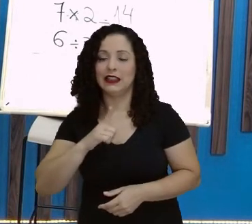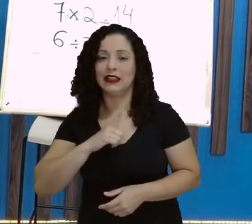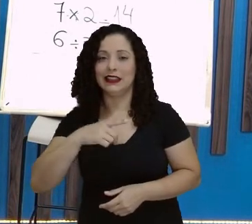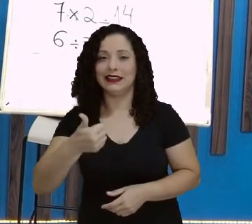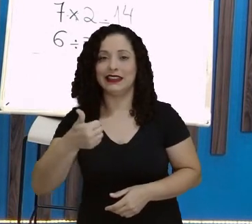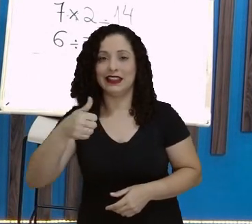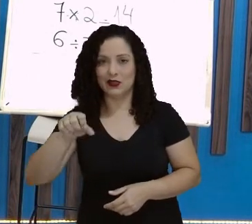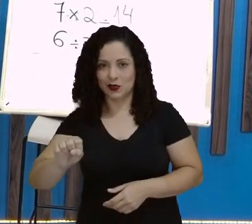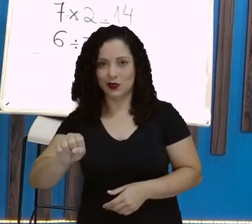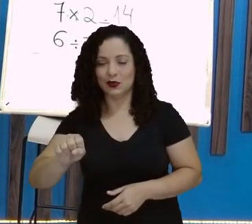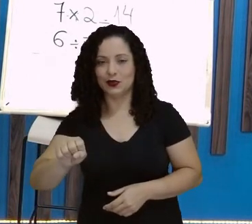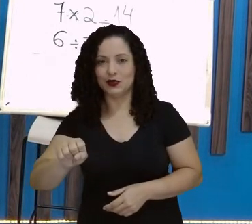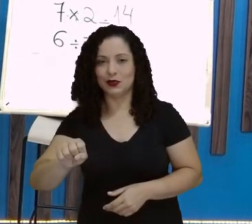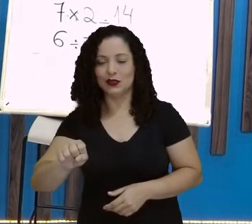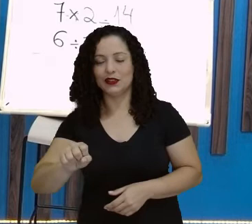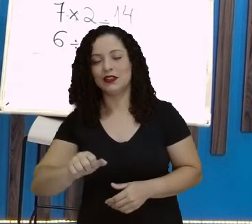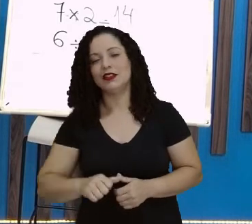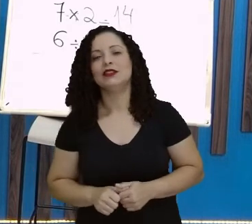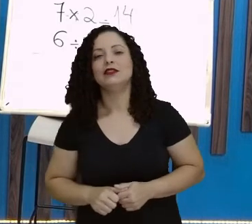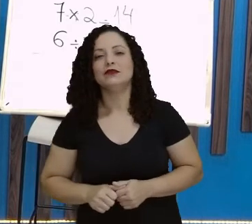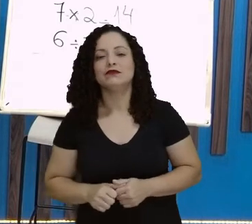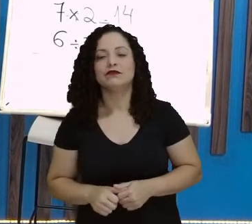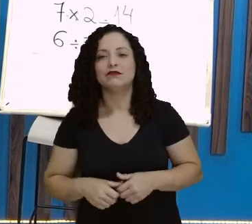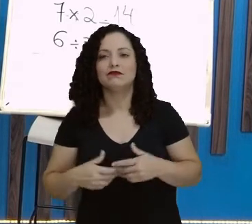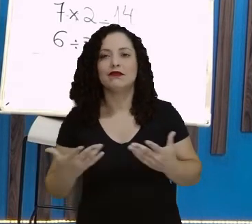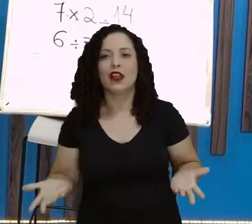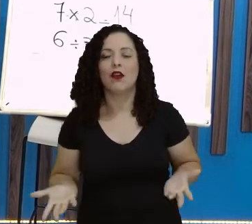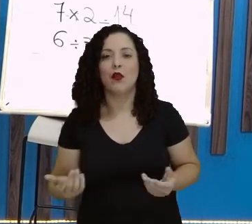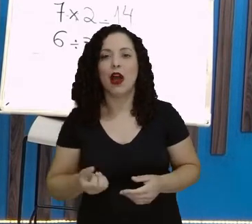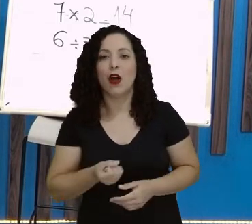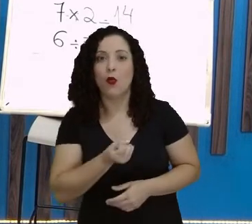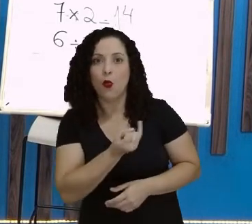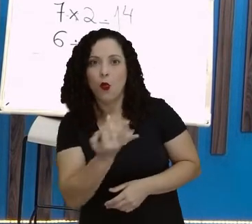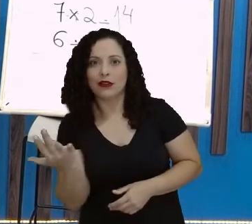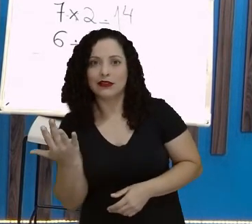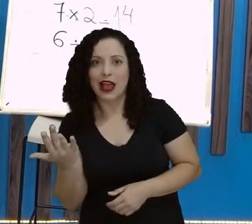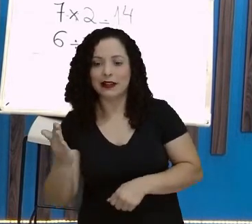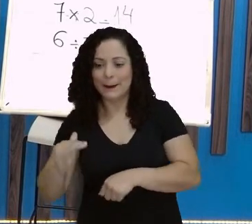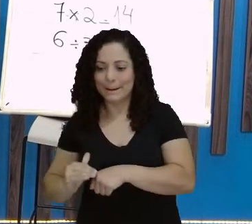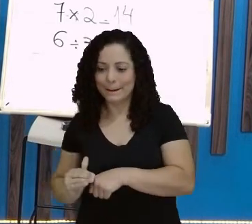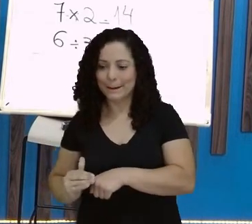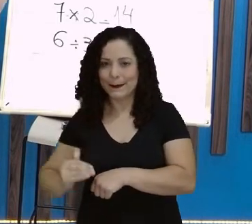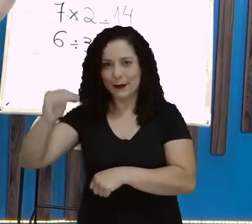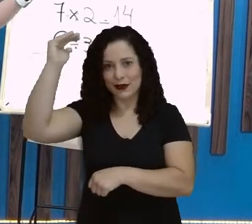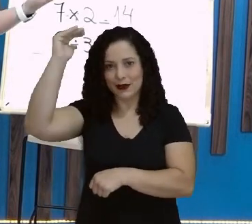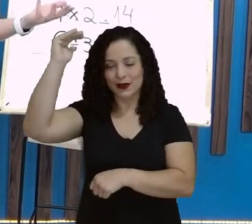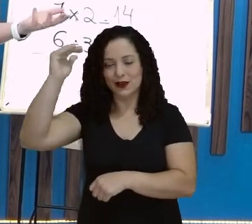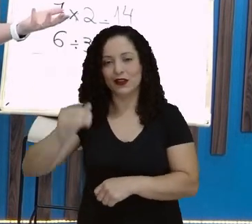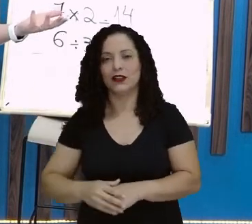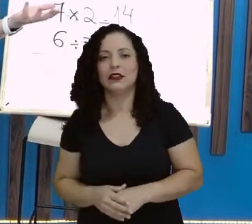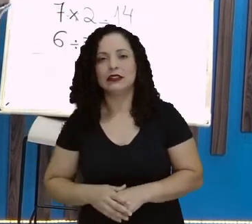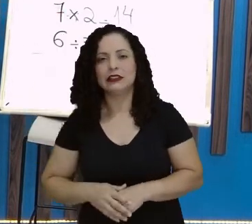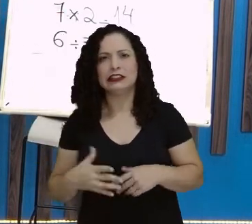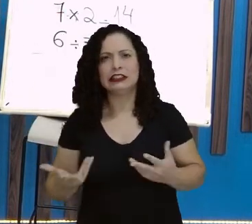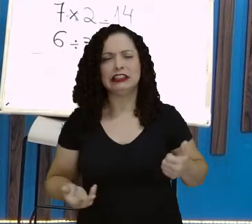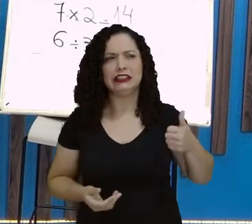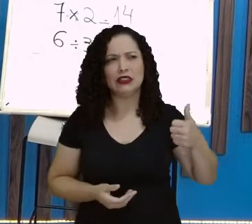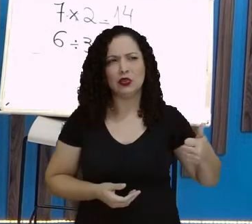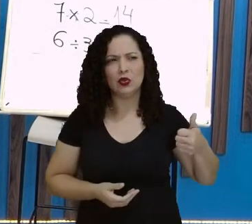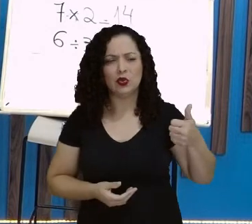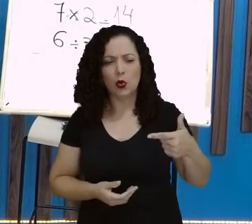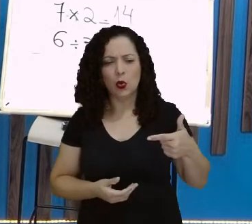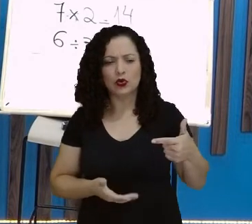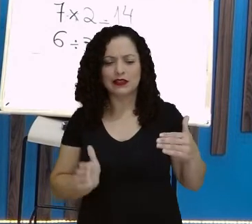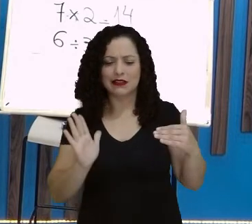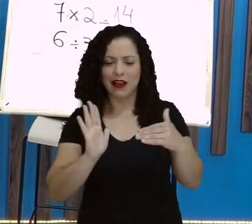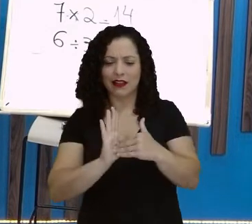com 18 bolas. Então, a quantidade dele aumentou. Se você contar de 12 até chegar